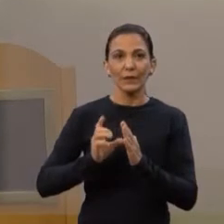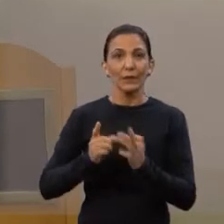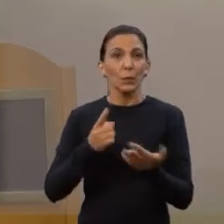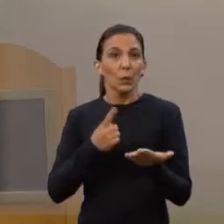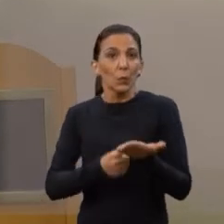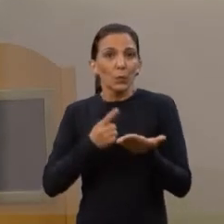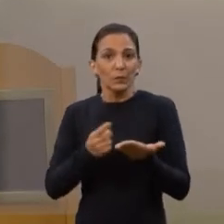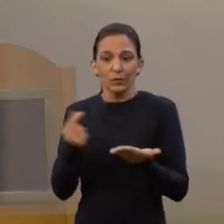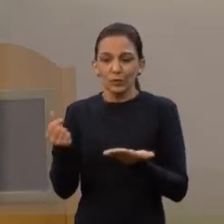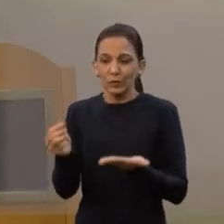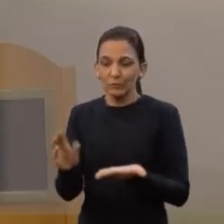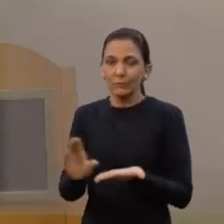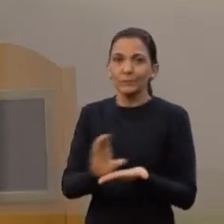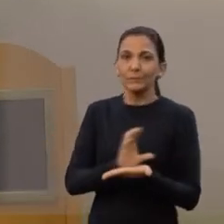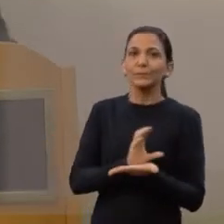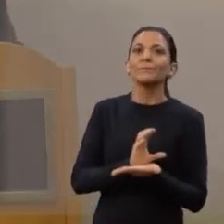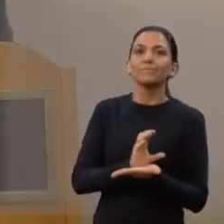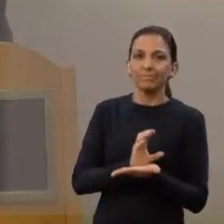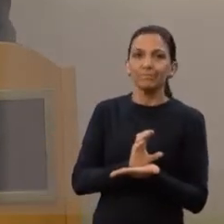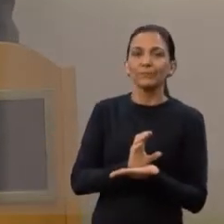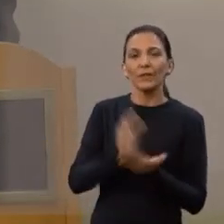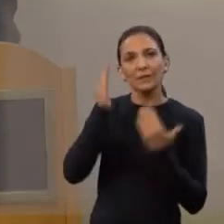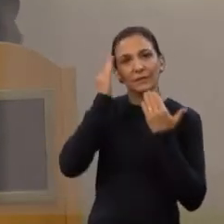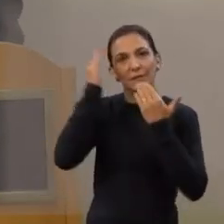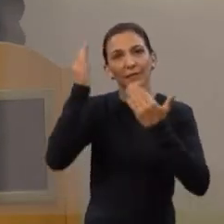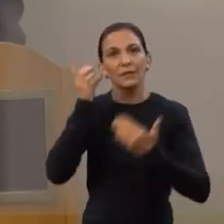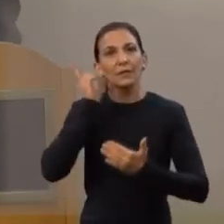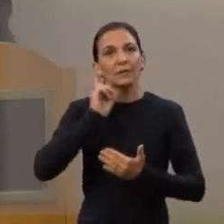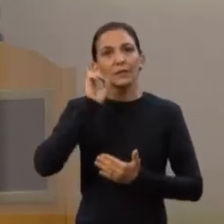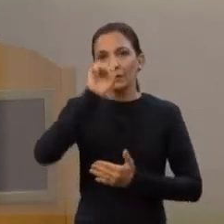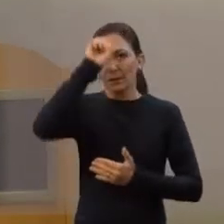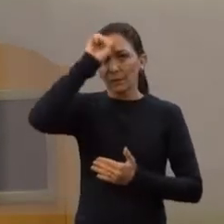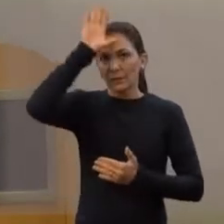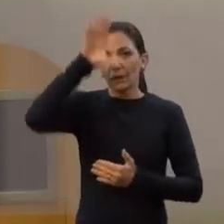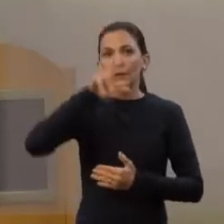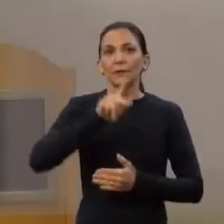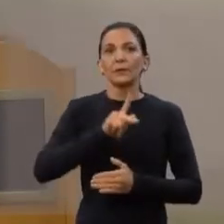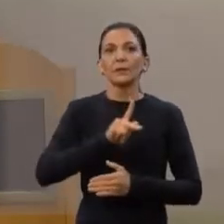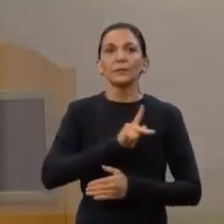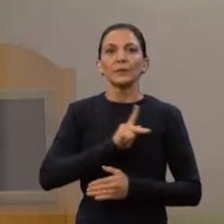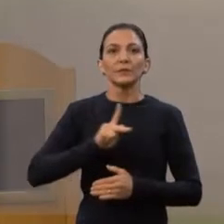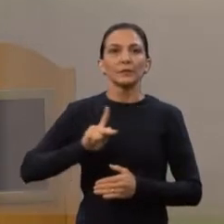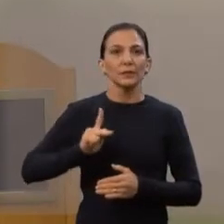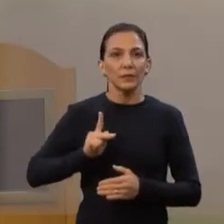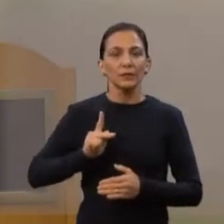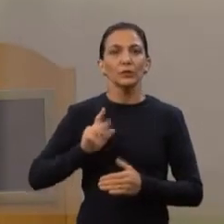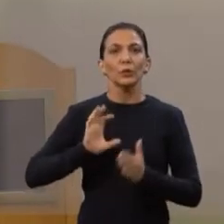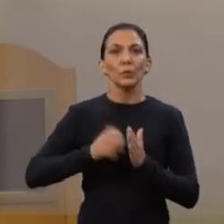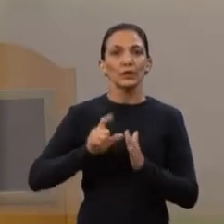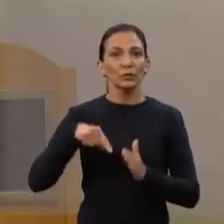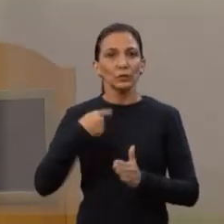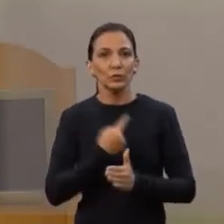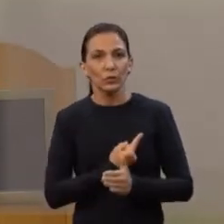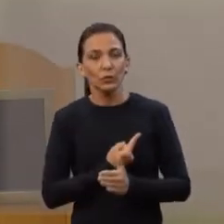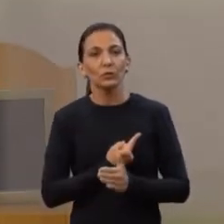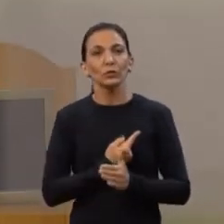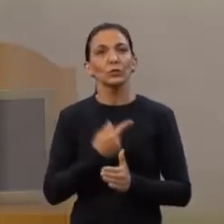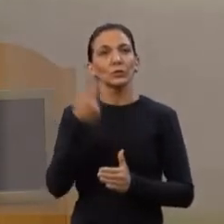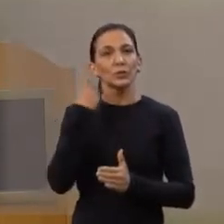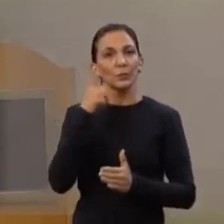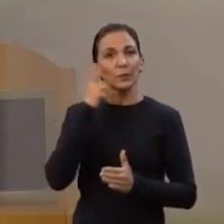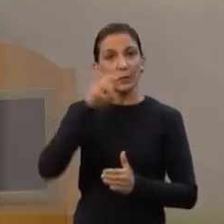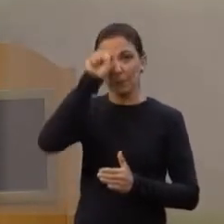então quero agradecer mais uma vez deputado federal Presidente Nacional do nosso partido Baleia Rossi por esse olhar e